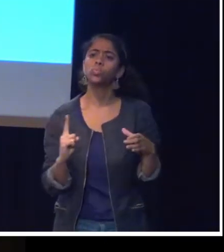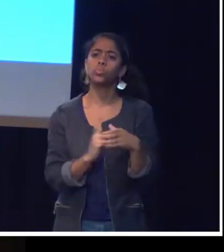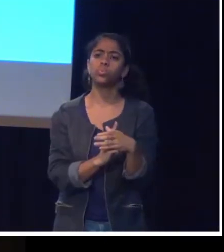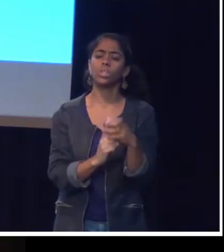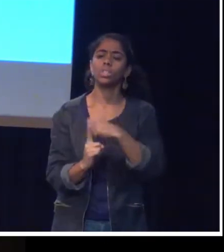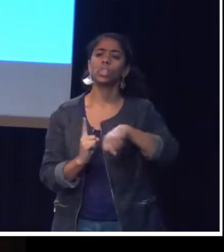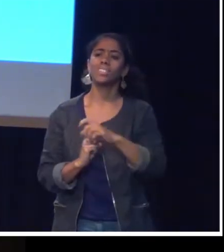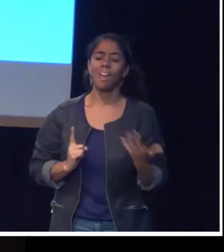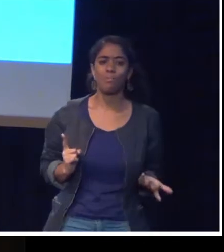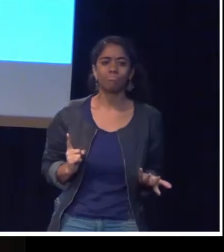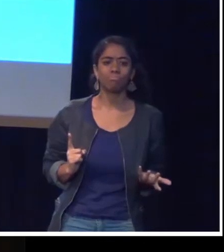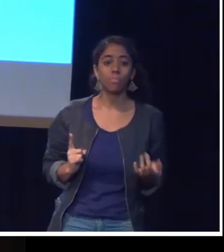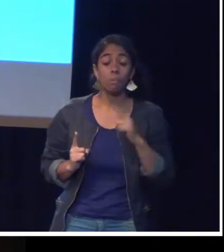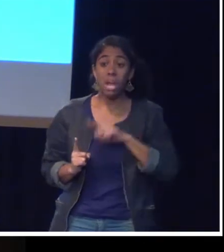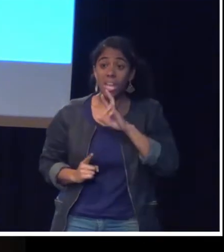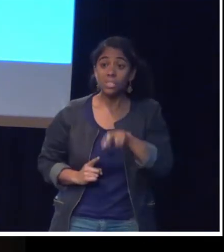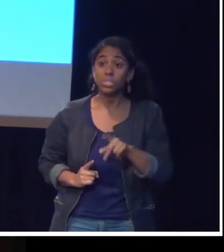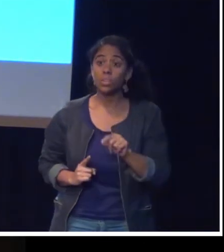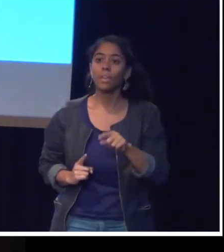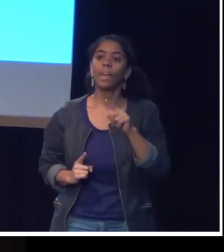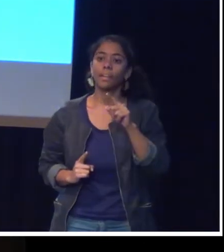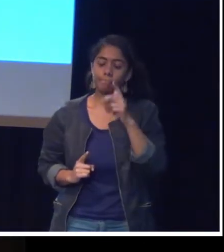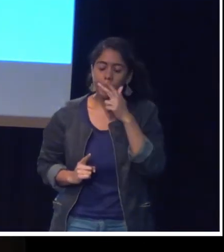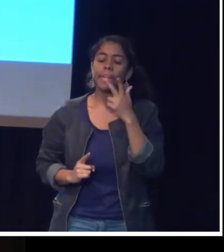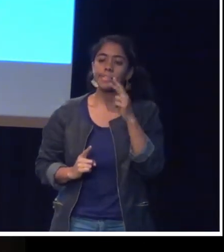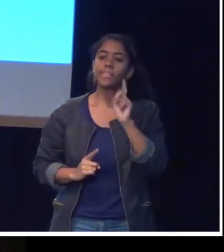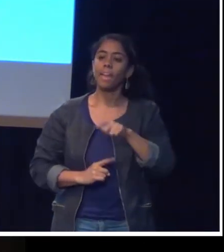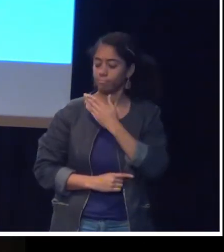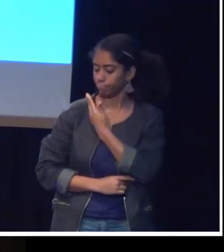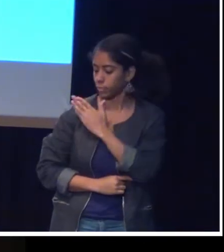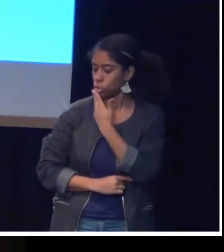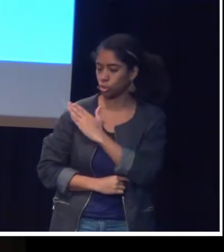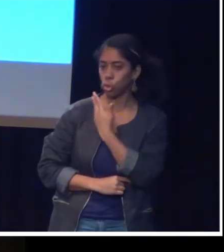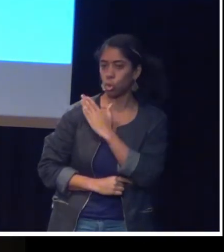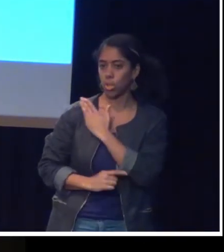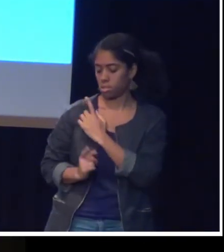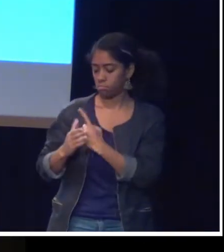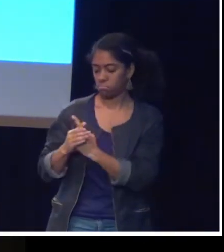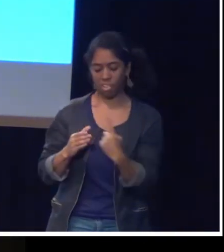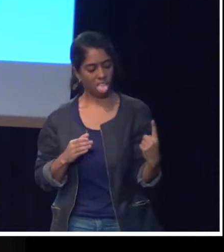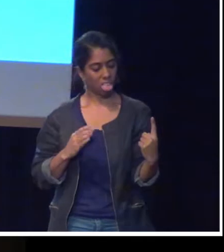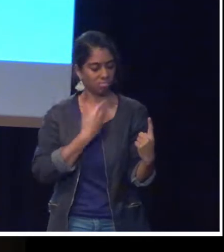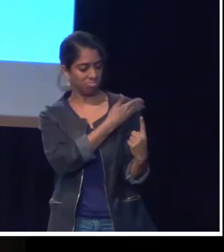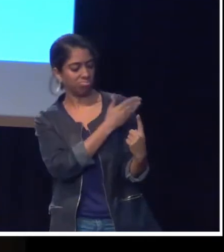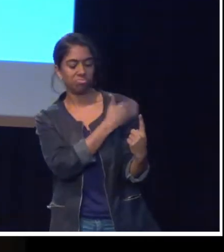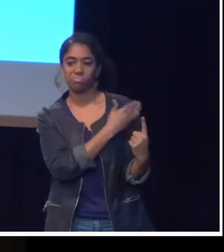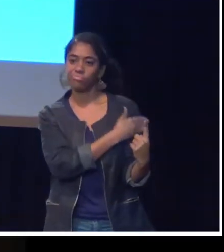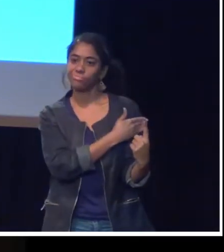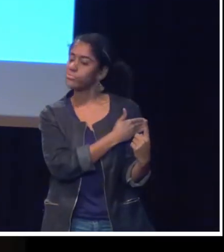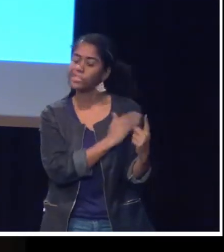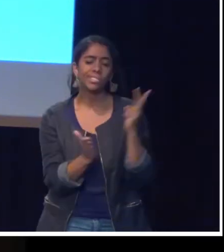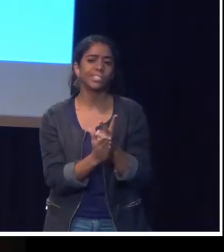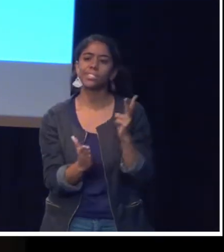pode dizer que o fator exclusão sempre esteve presente nas civilizações. Excluir o outro, né, fazer